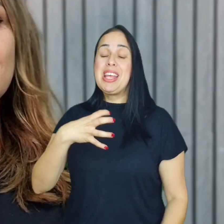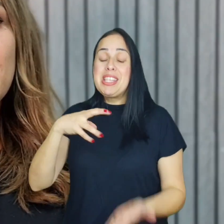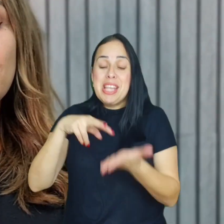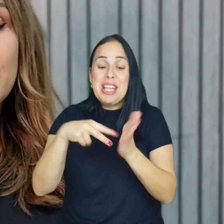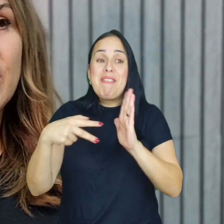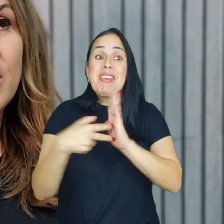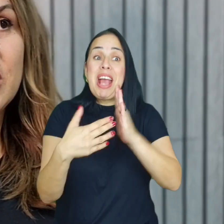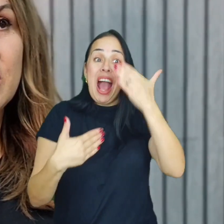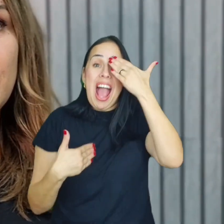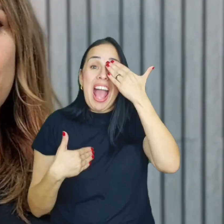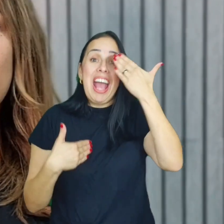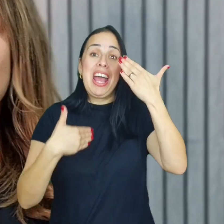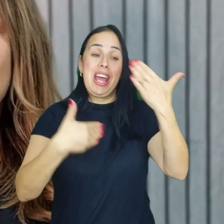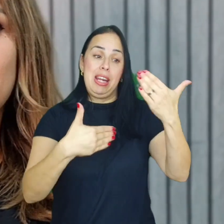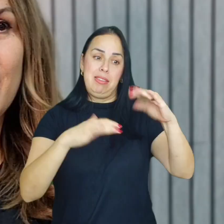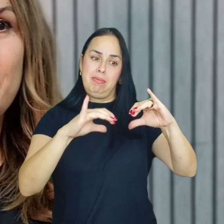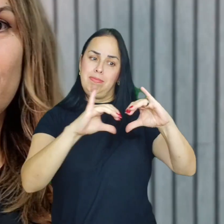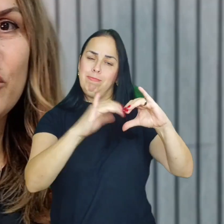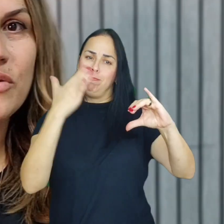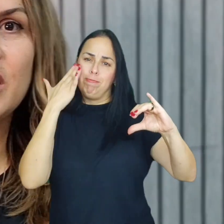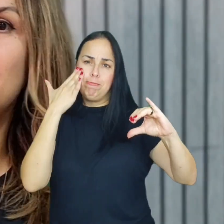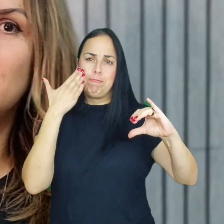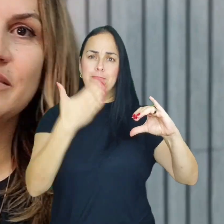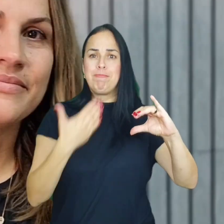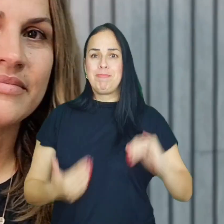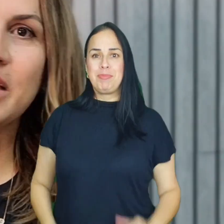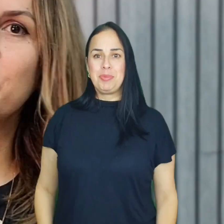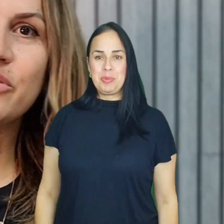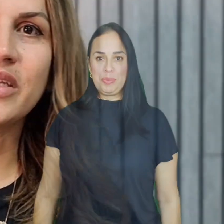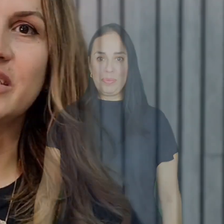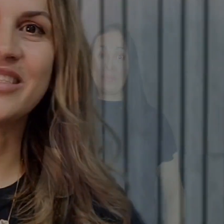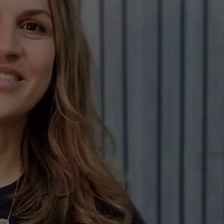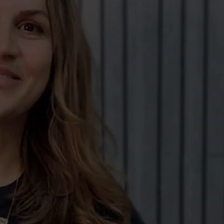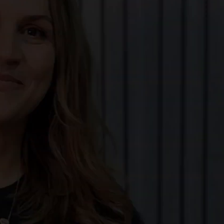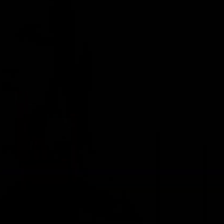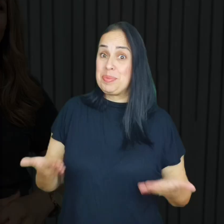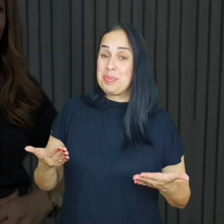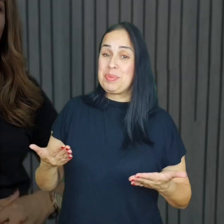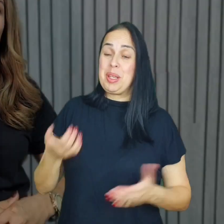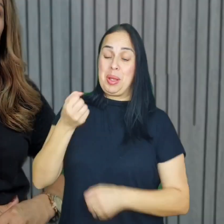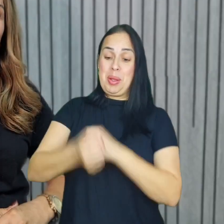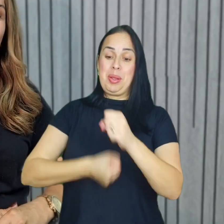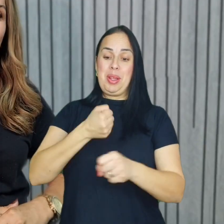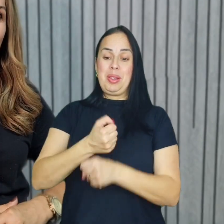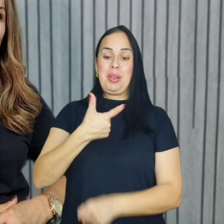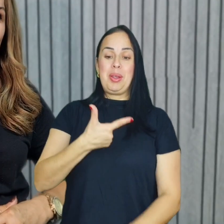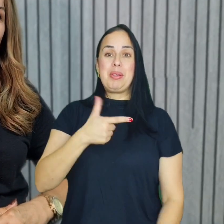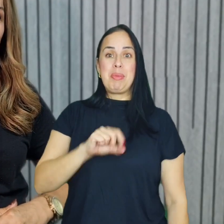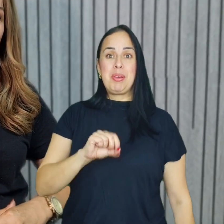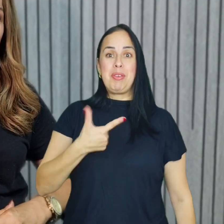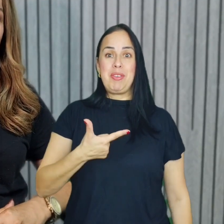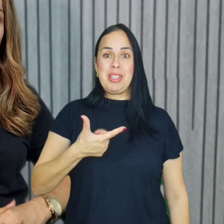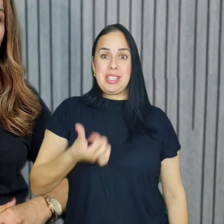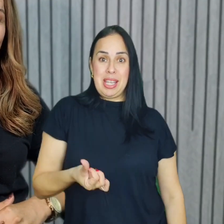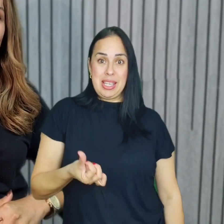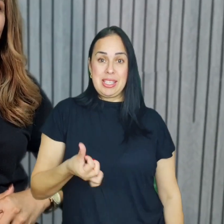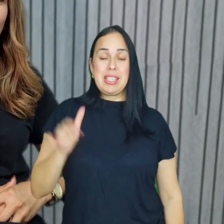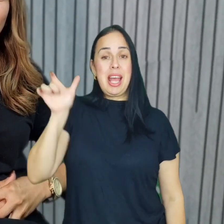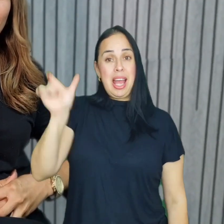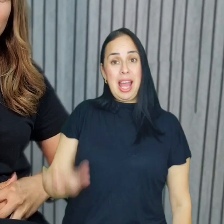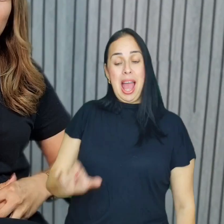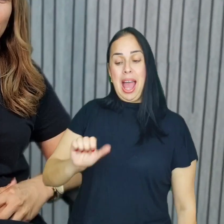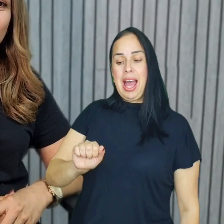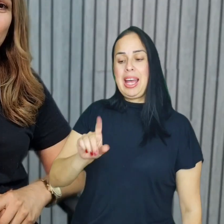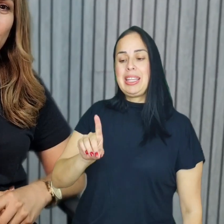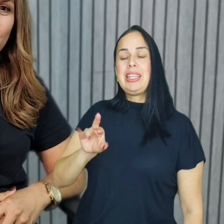meu sentimento de gratidão é muito grande, muito grande. Então, nesse ano de 2026,